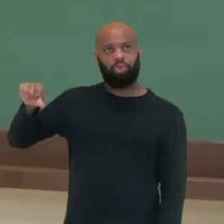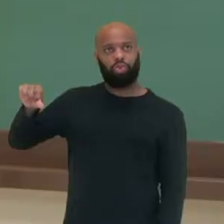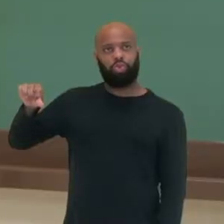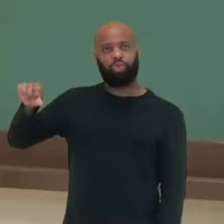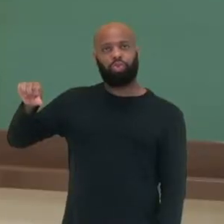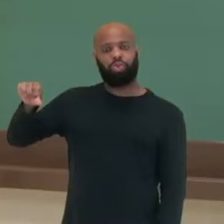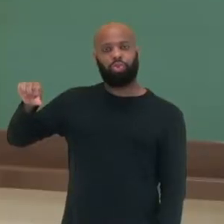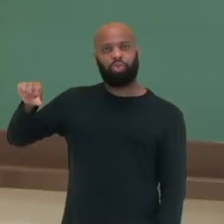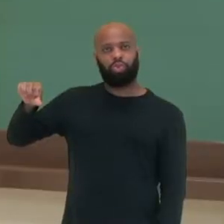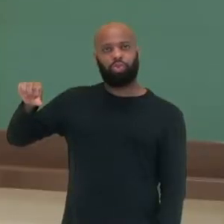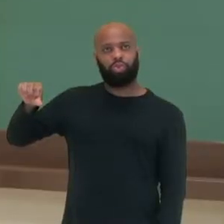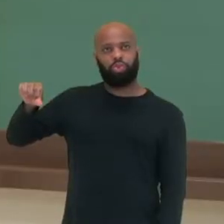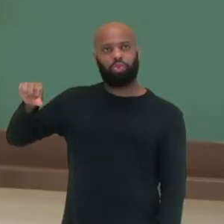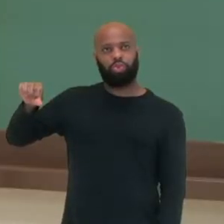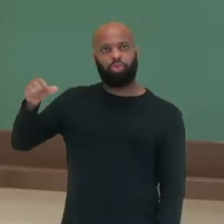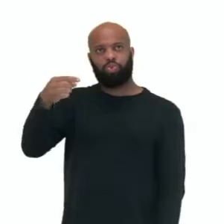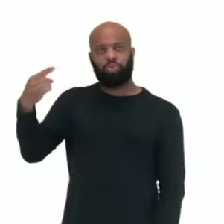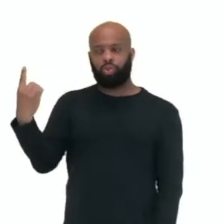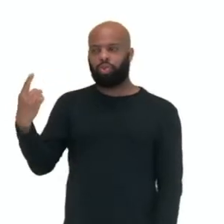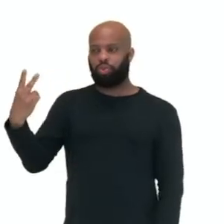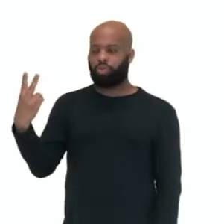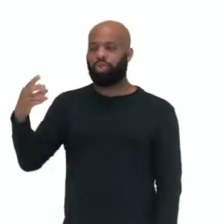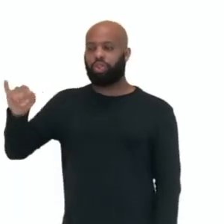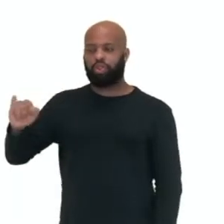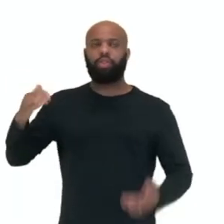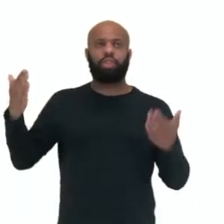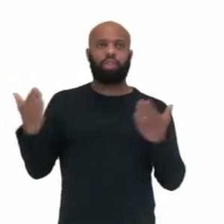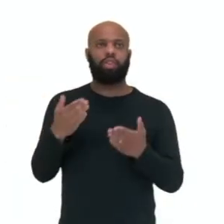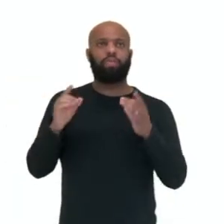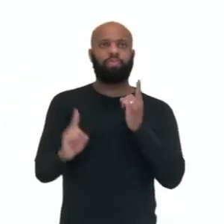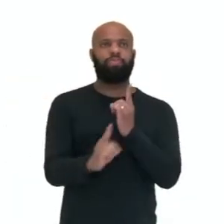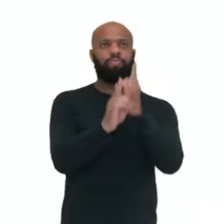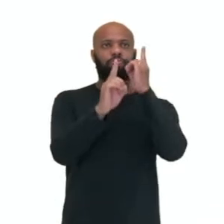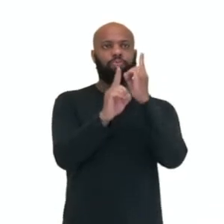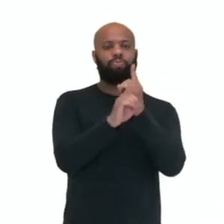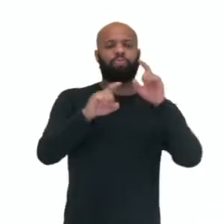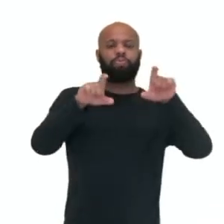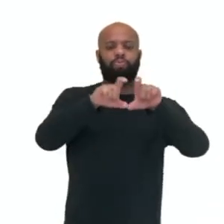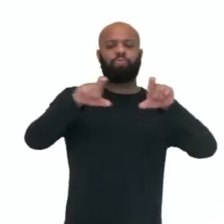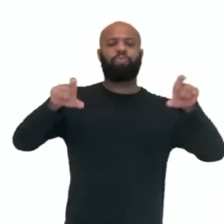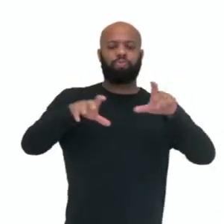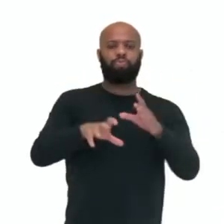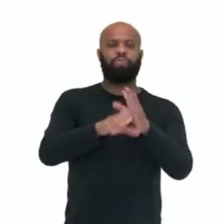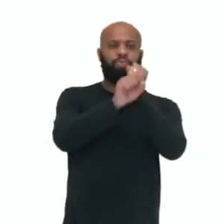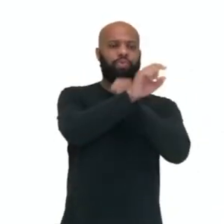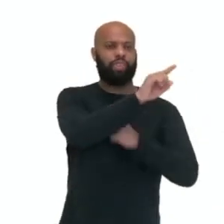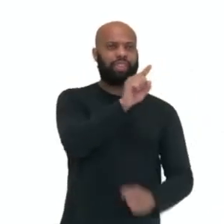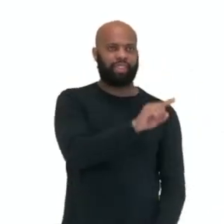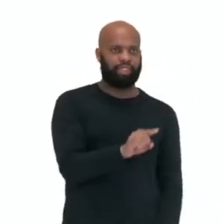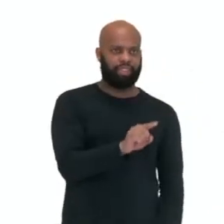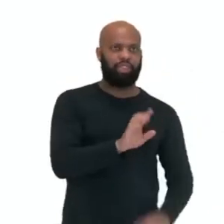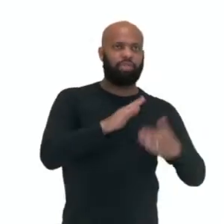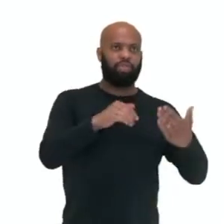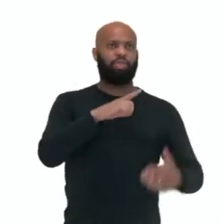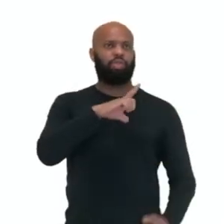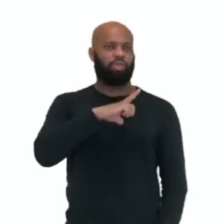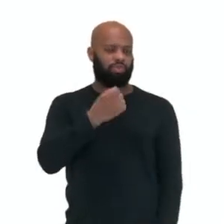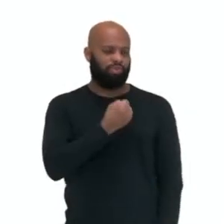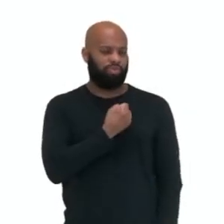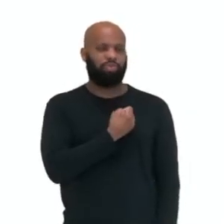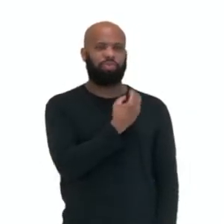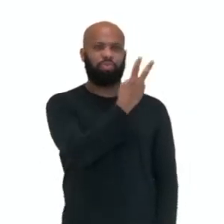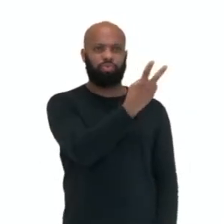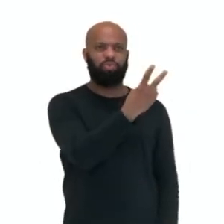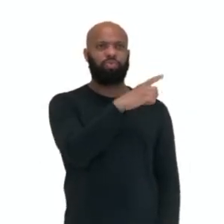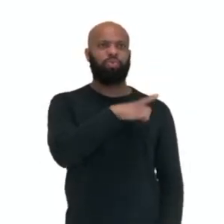12i. Determine Z1 na forma algébrica. Vamos fazer um lembrete aqui, ó. O número 2 tem